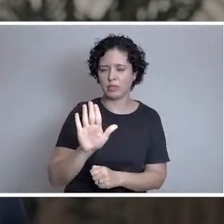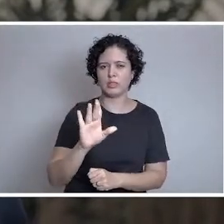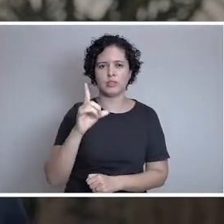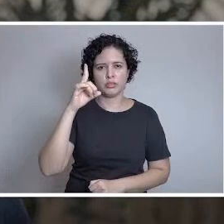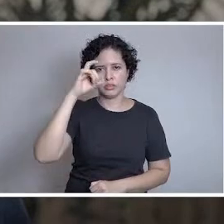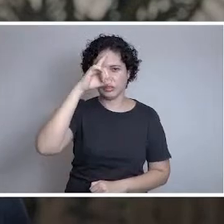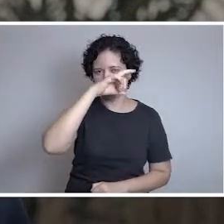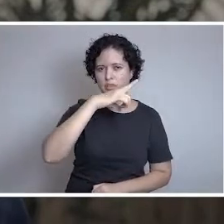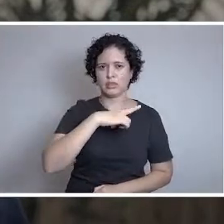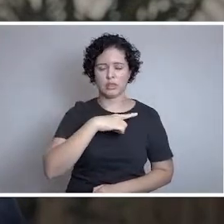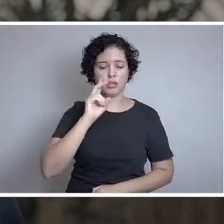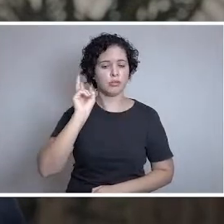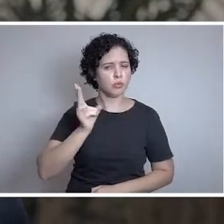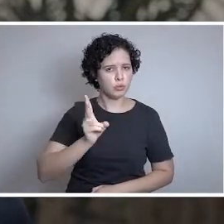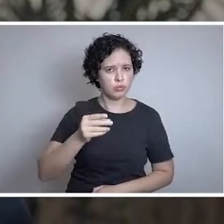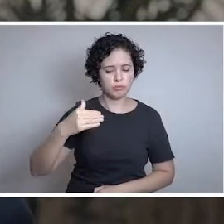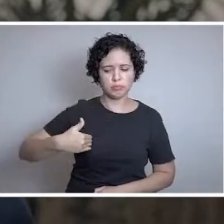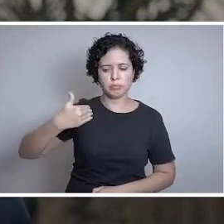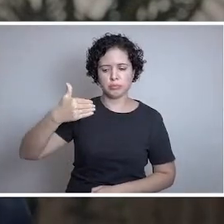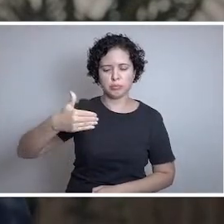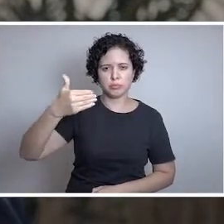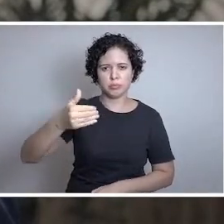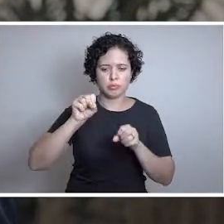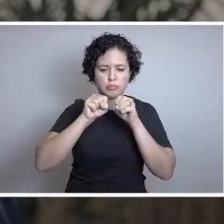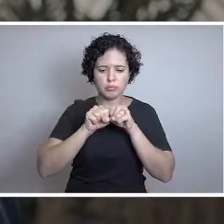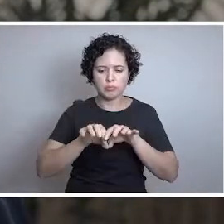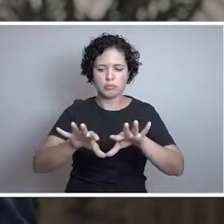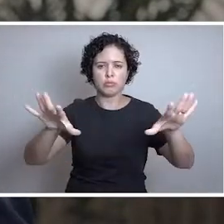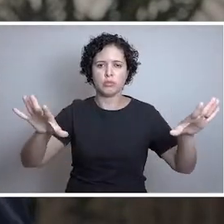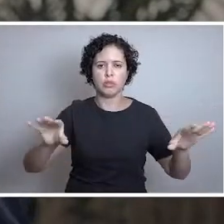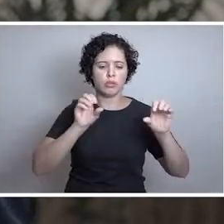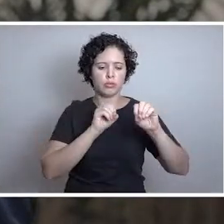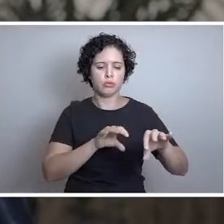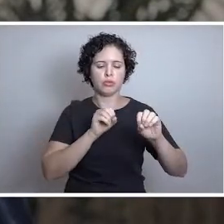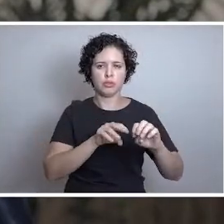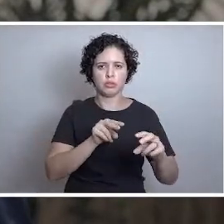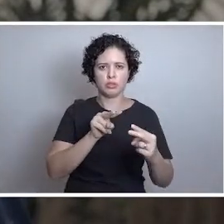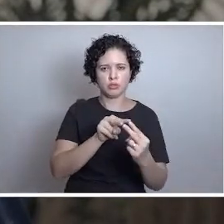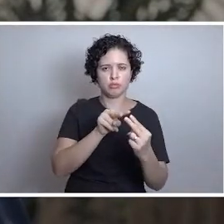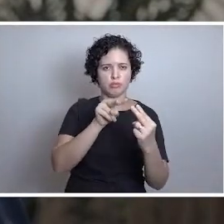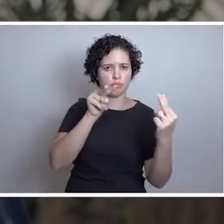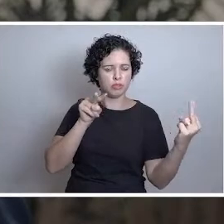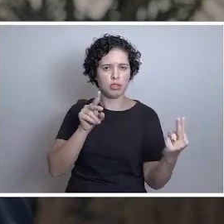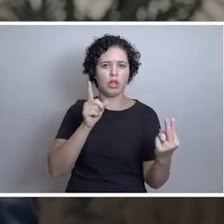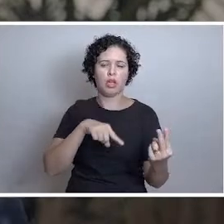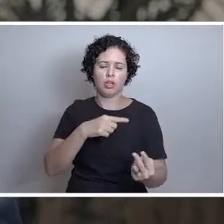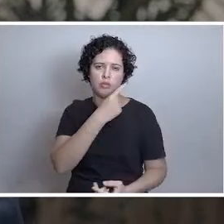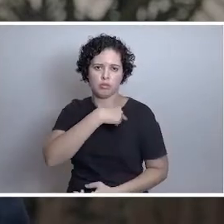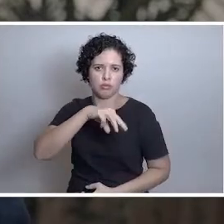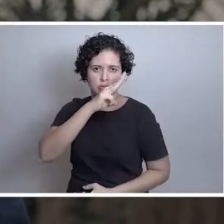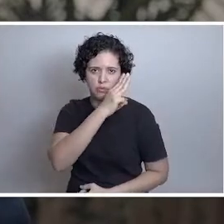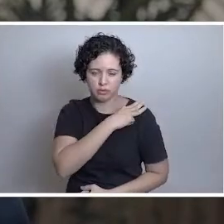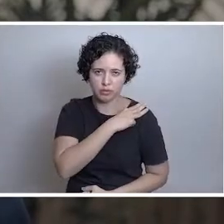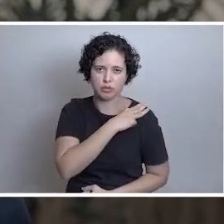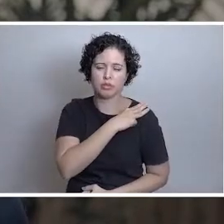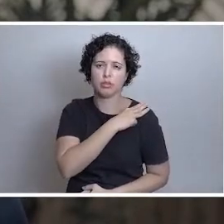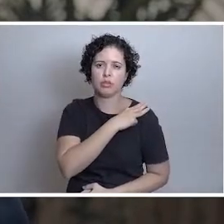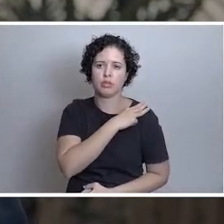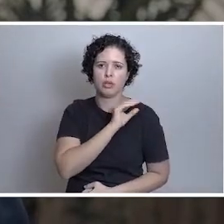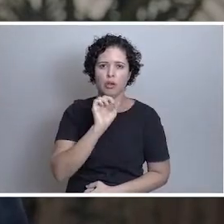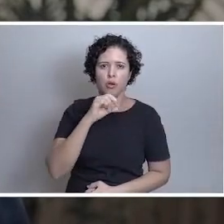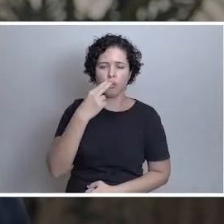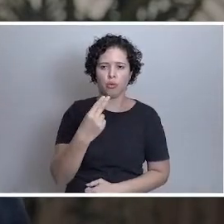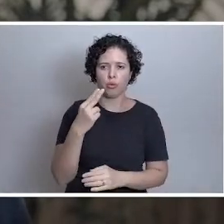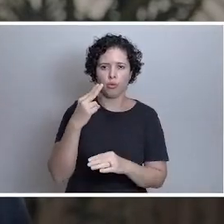o desafio que temos de continuar com a expansão do ensino, seja de formação de nível médio, seja pela formação